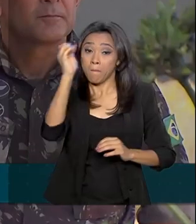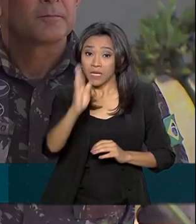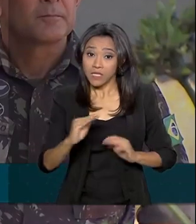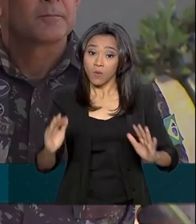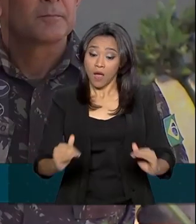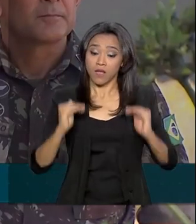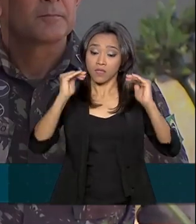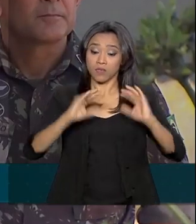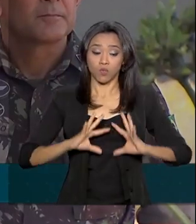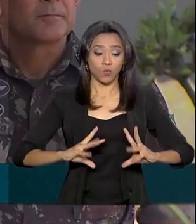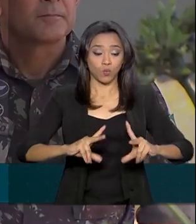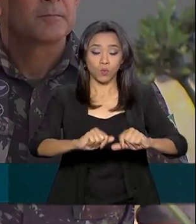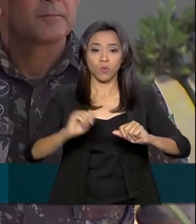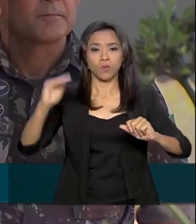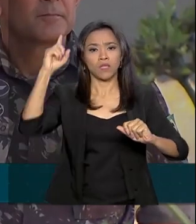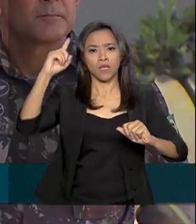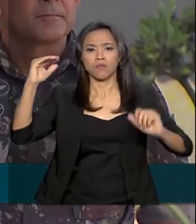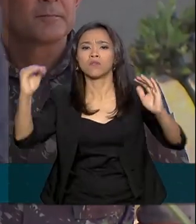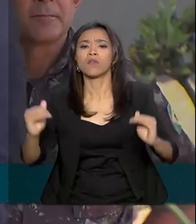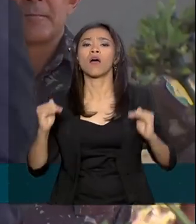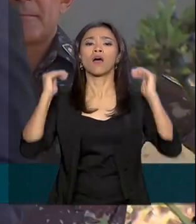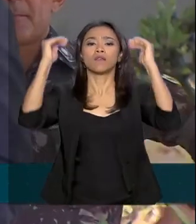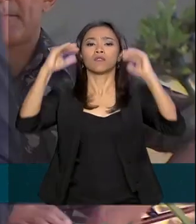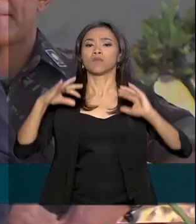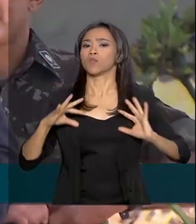tudo, Deus acima de todos.